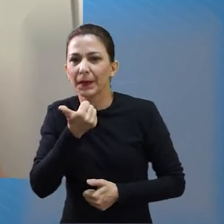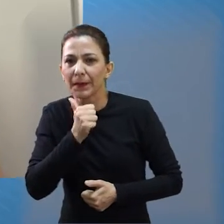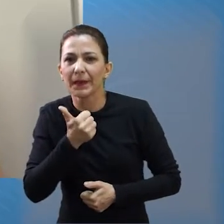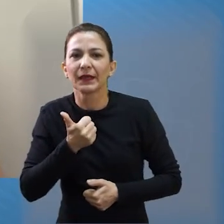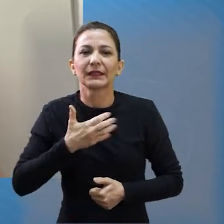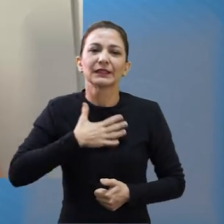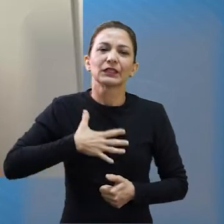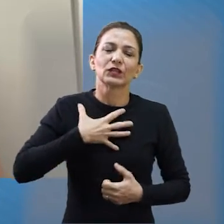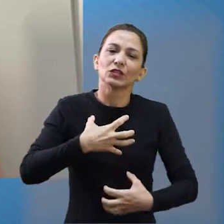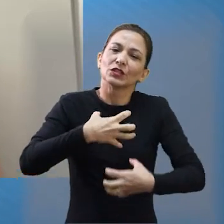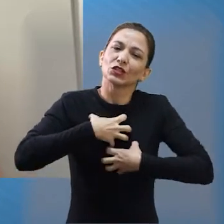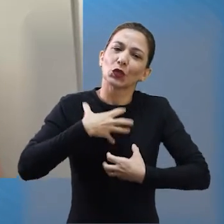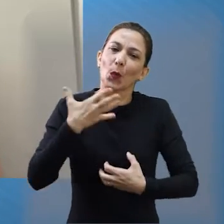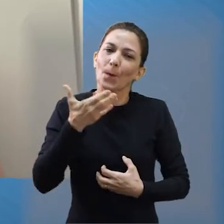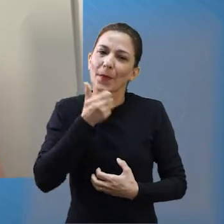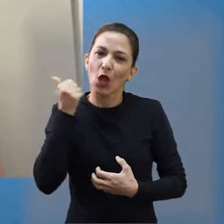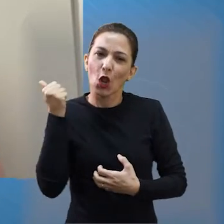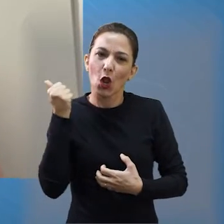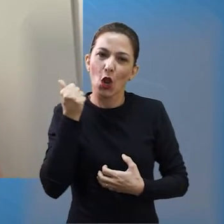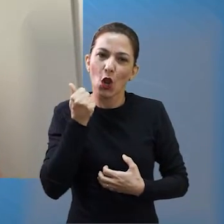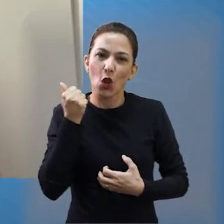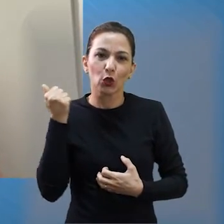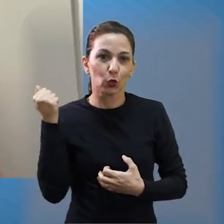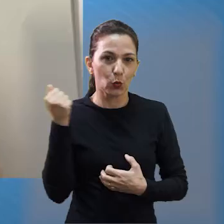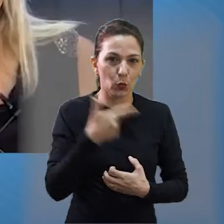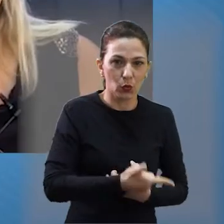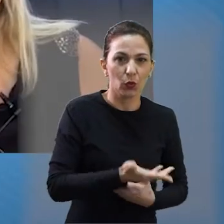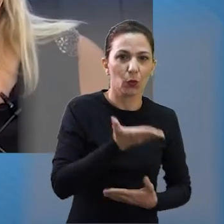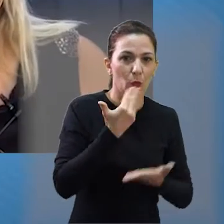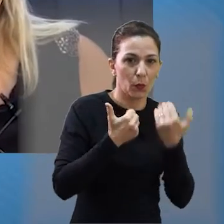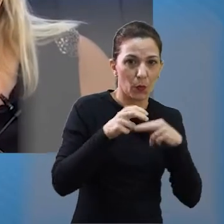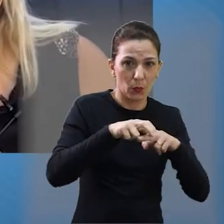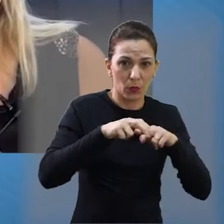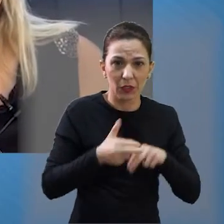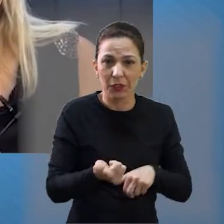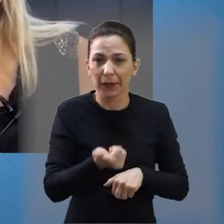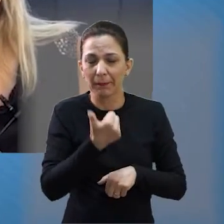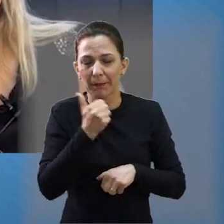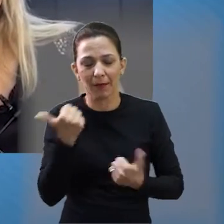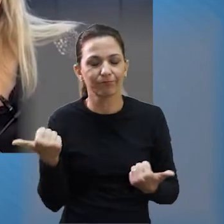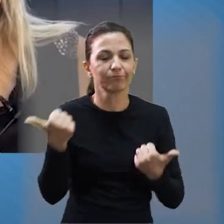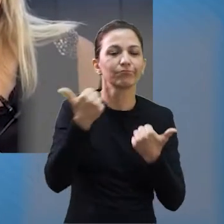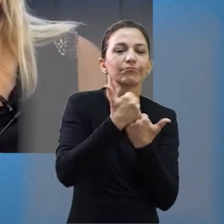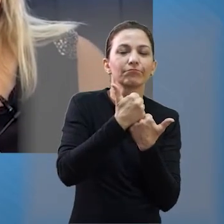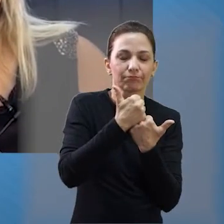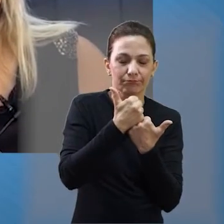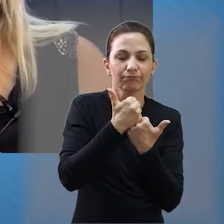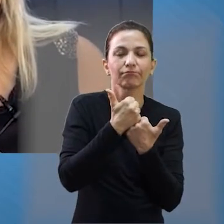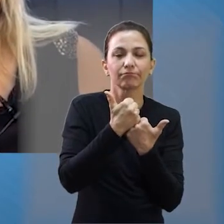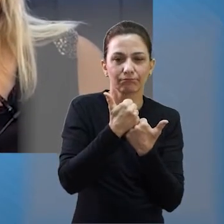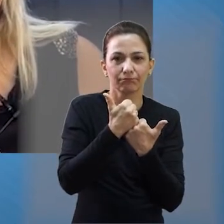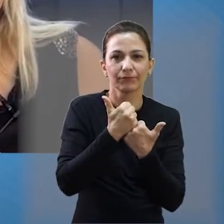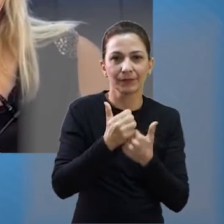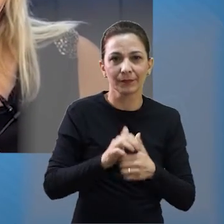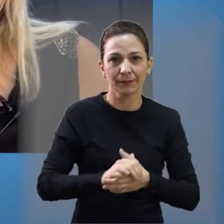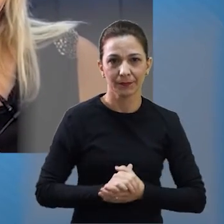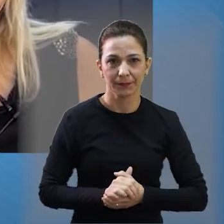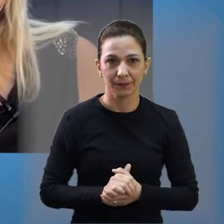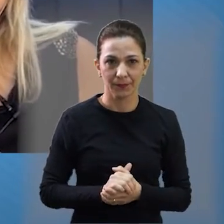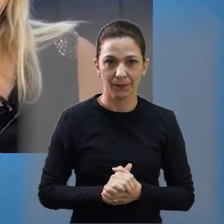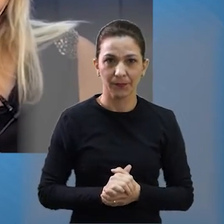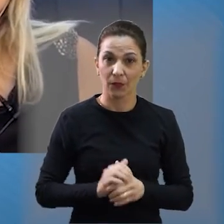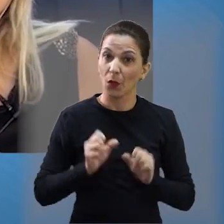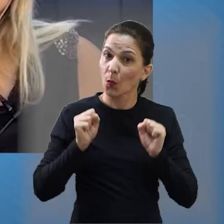de comer, e ele descobre o quê? Que o líquido vai fácil. E aí ele começa a trocar aquela sensação de prazer que ele tinha com a